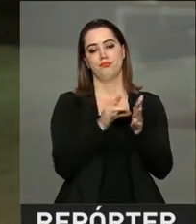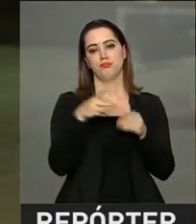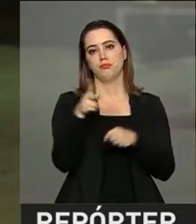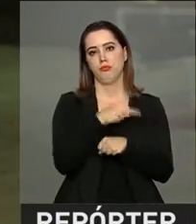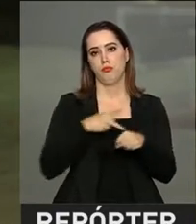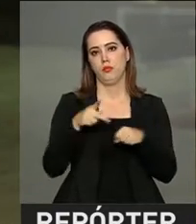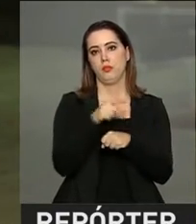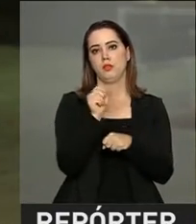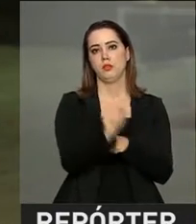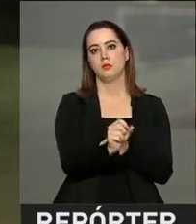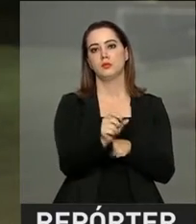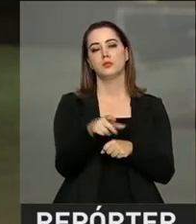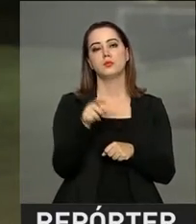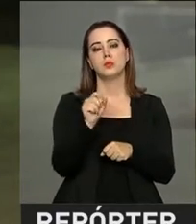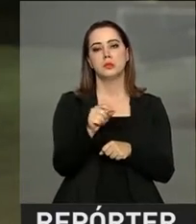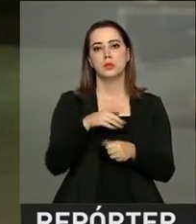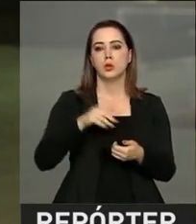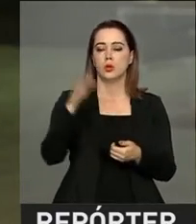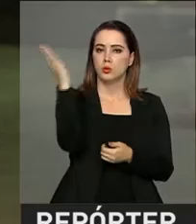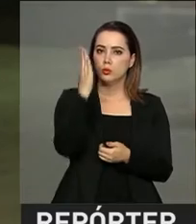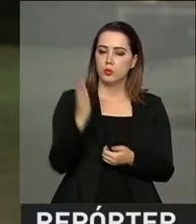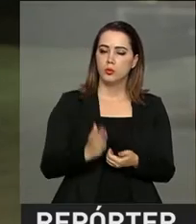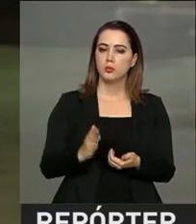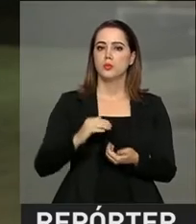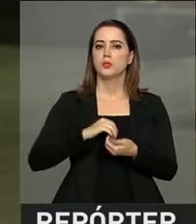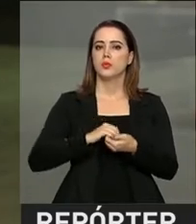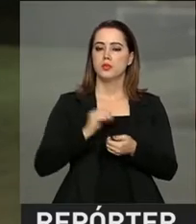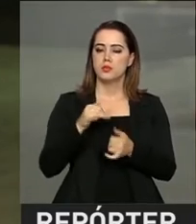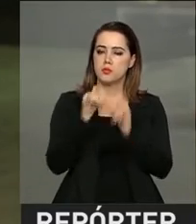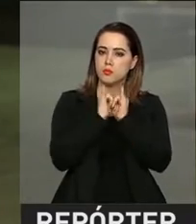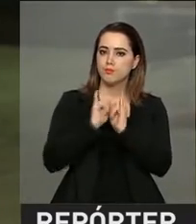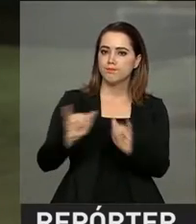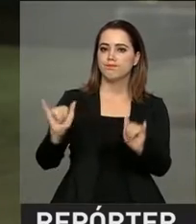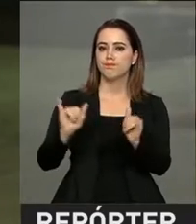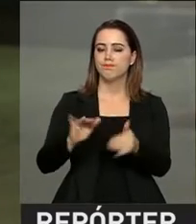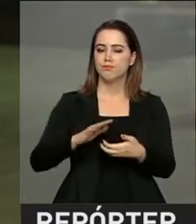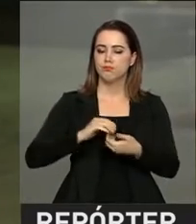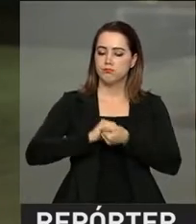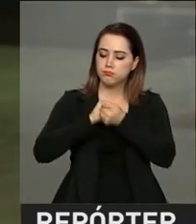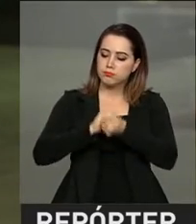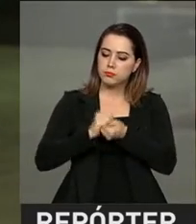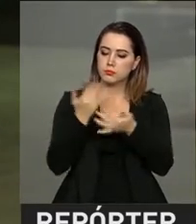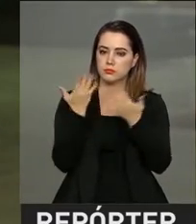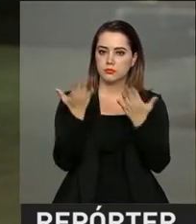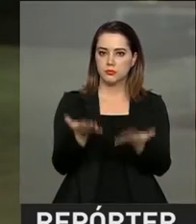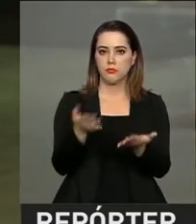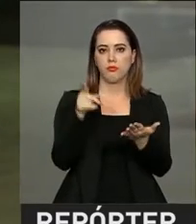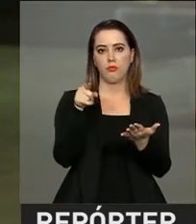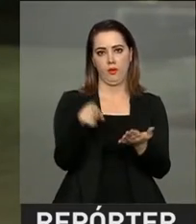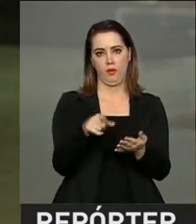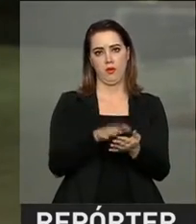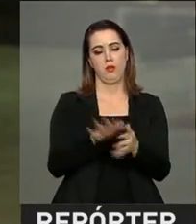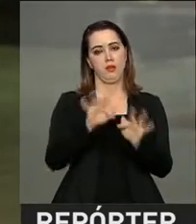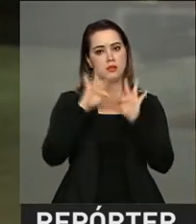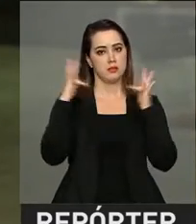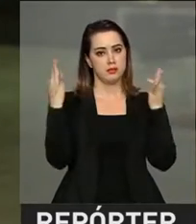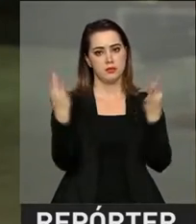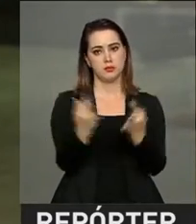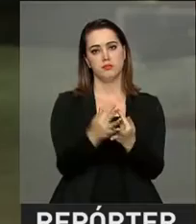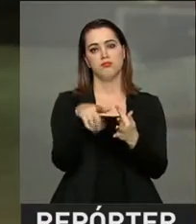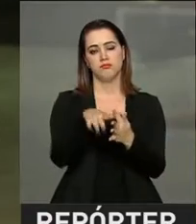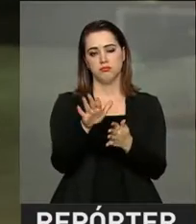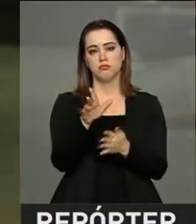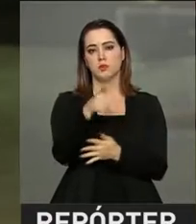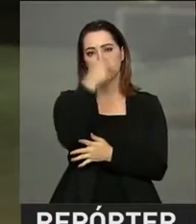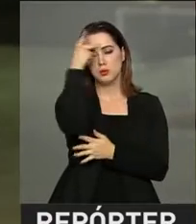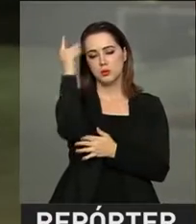divulgou nota de pesar e disse que recebeu o conhecimento é prestou solidariedade é às famílias das vítimas